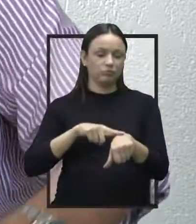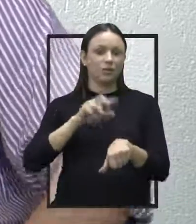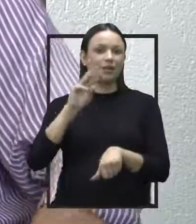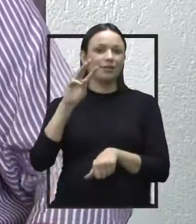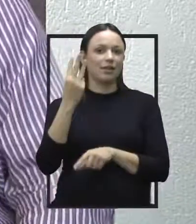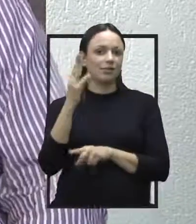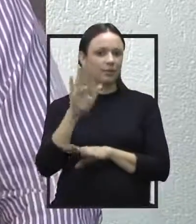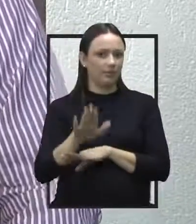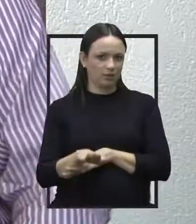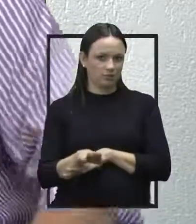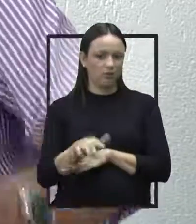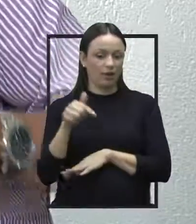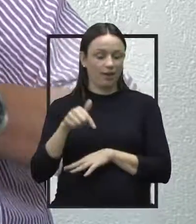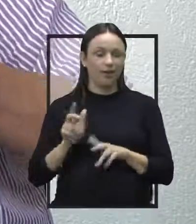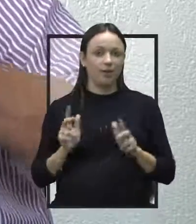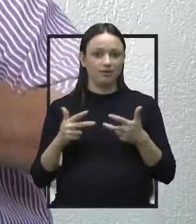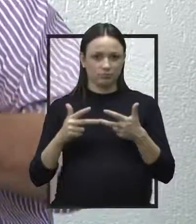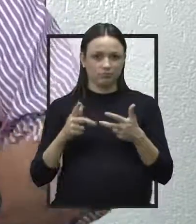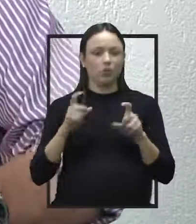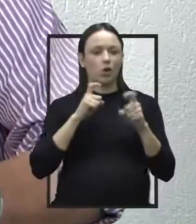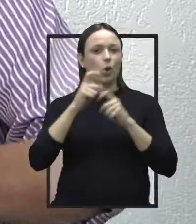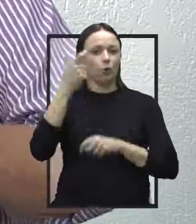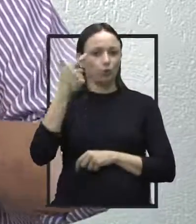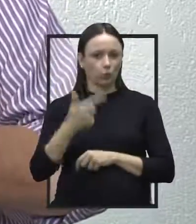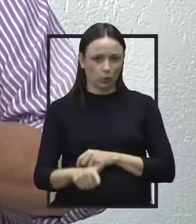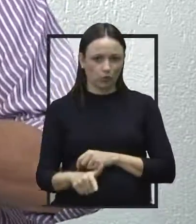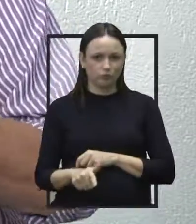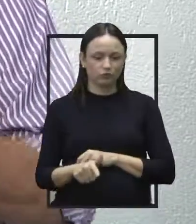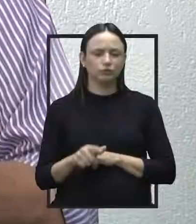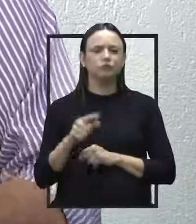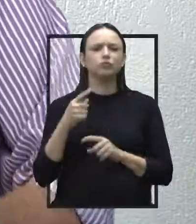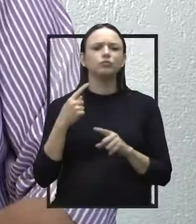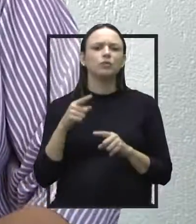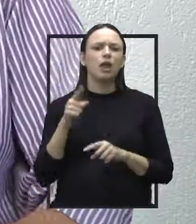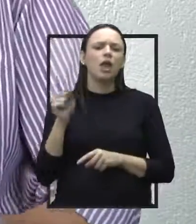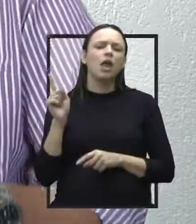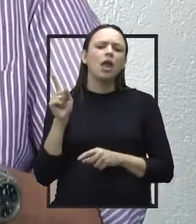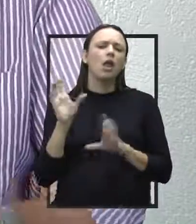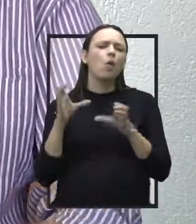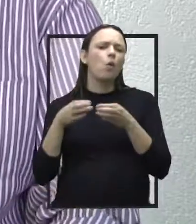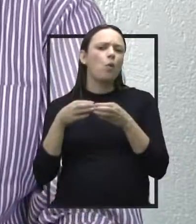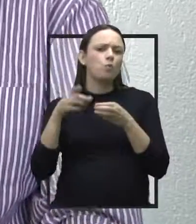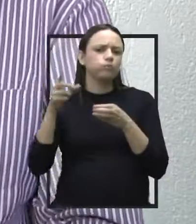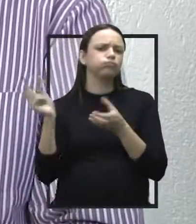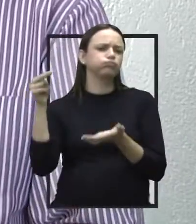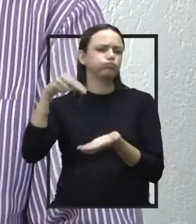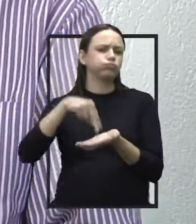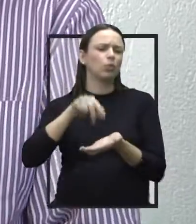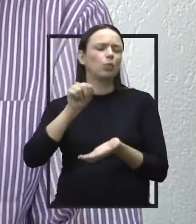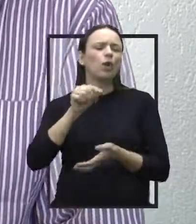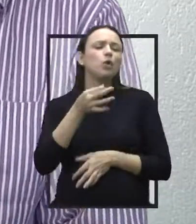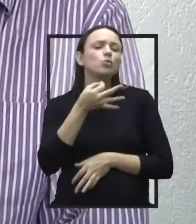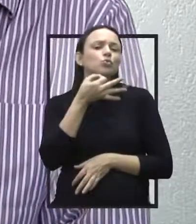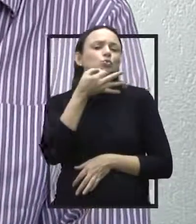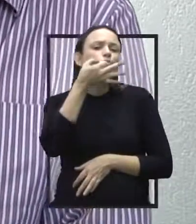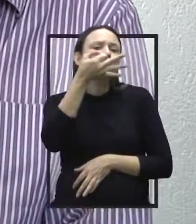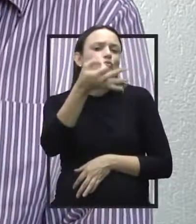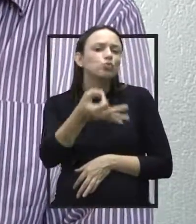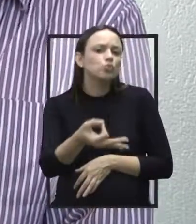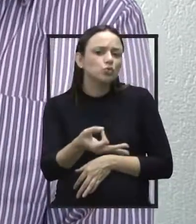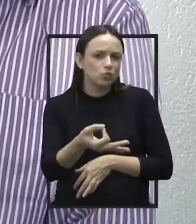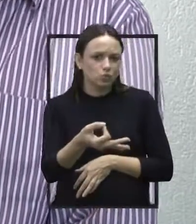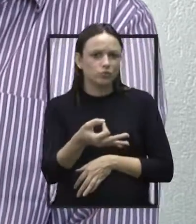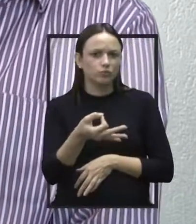horas aqui na Câmara, estaremos reunidos novamente. Mas eles estão vindo para cá sugerindo assim,